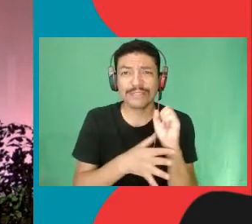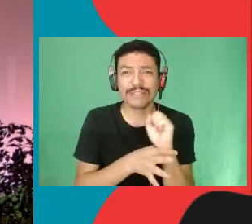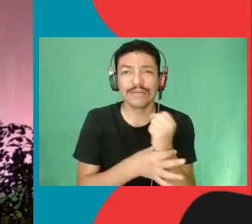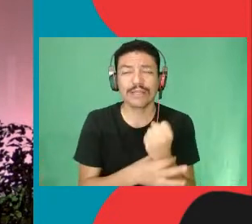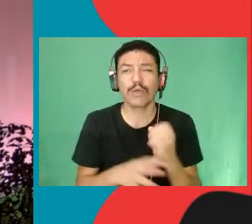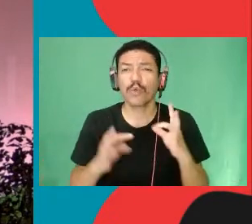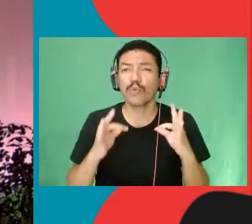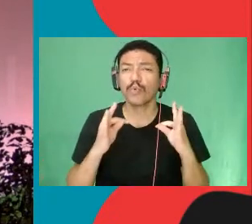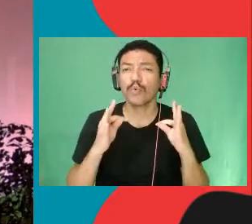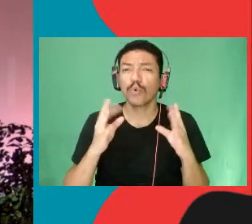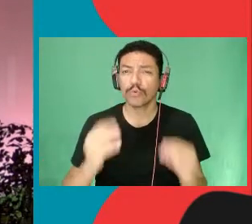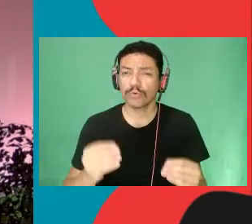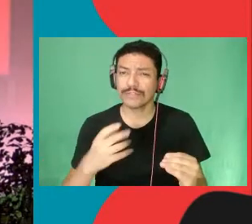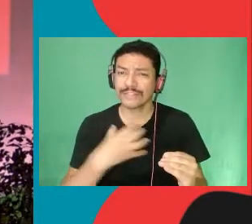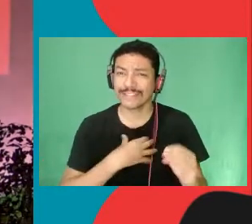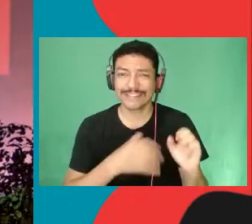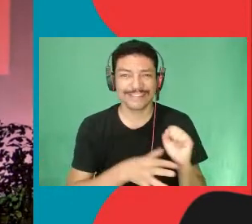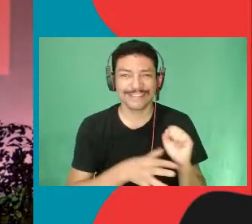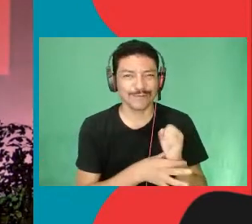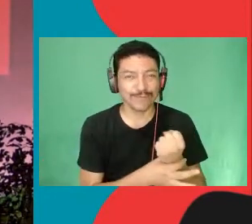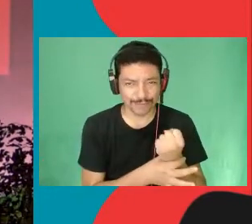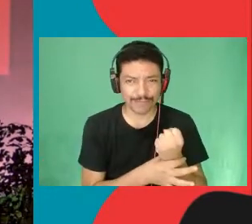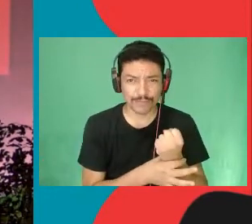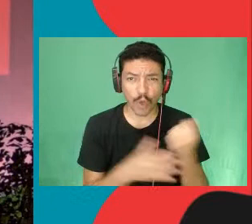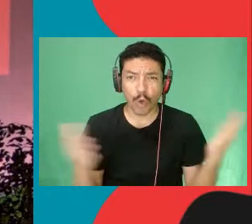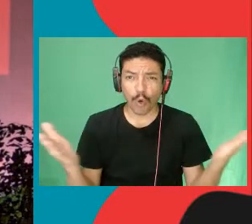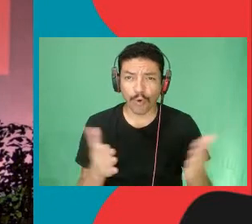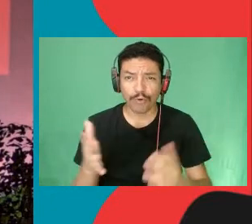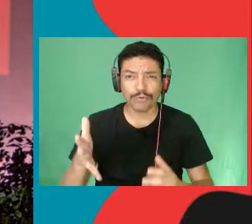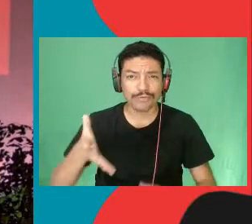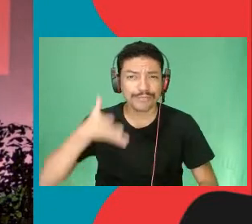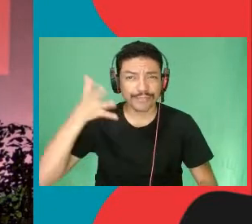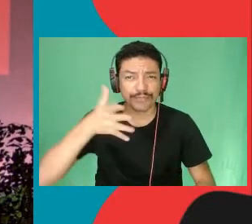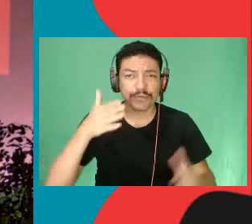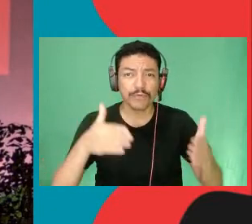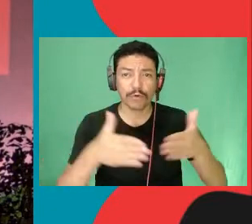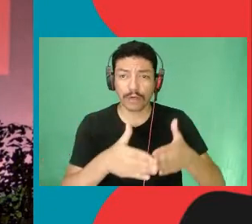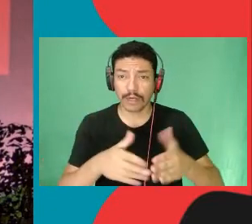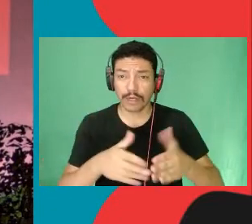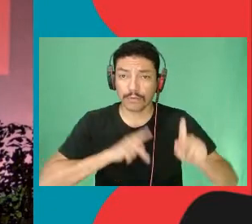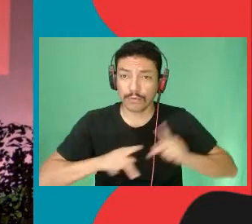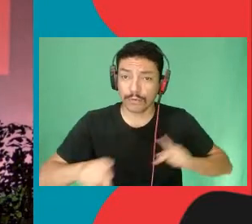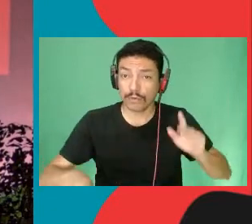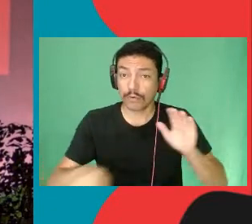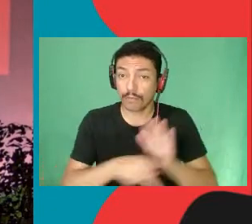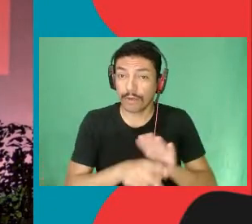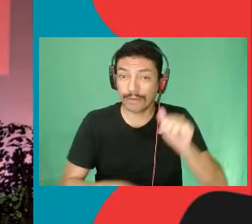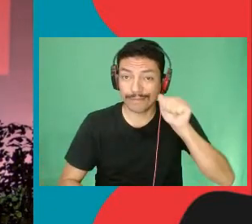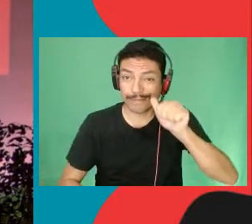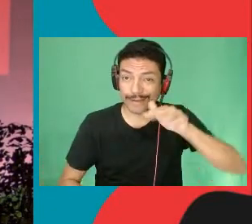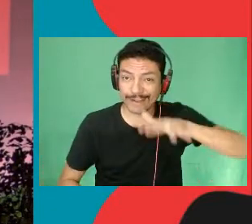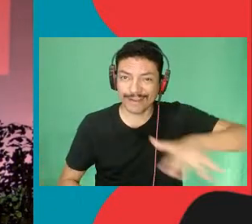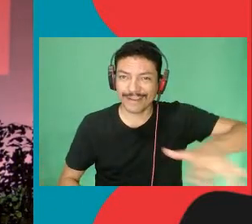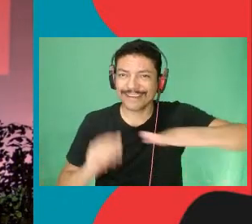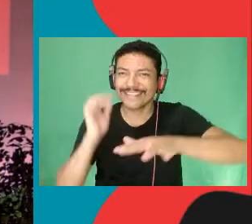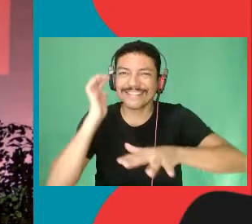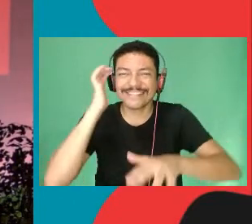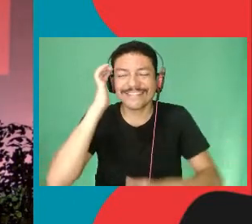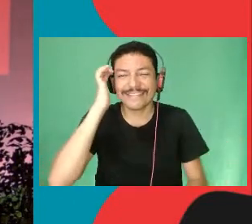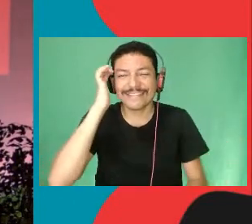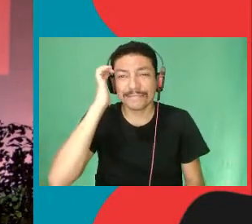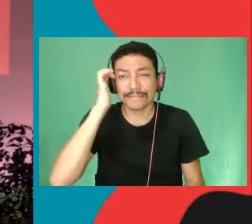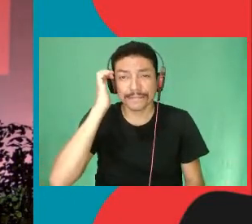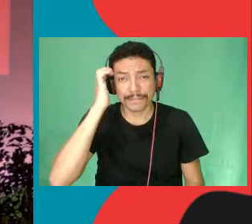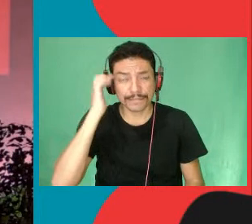na verdade, se sinta seguro. Né? Hoje o evento está focado para o público de mulheres, né? Para todas as mulheres, transmitir